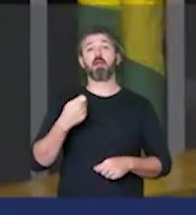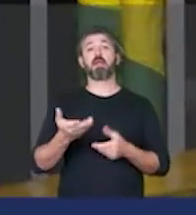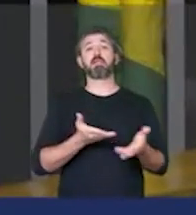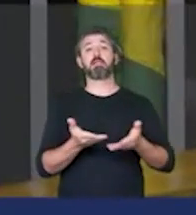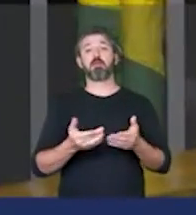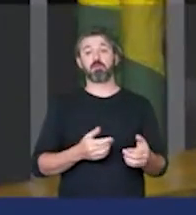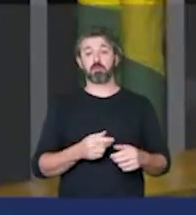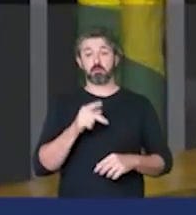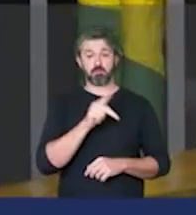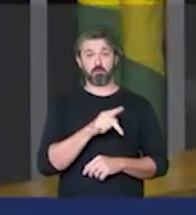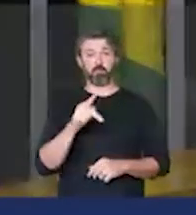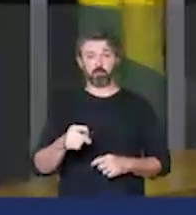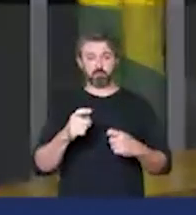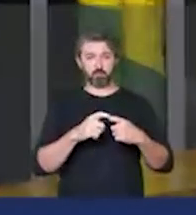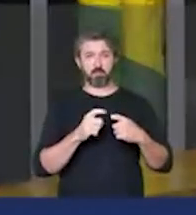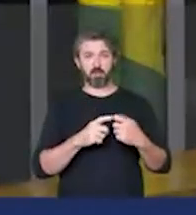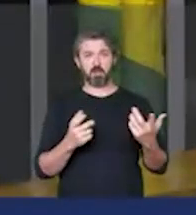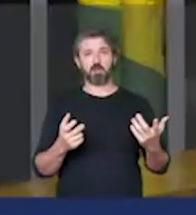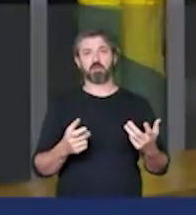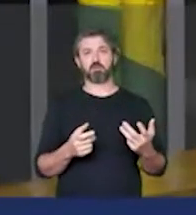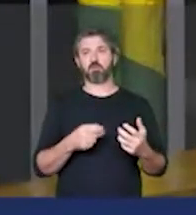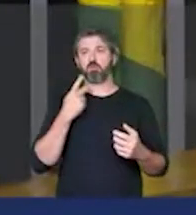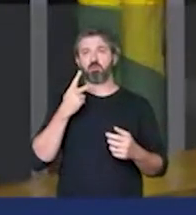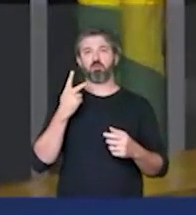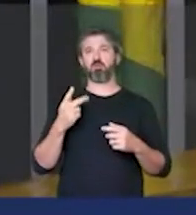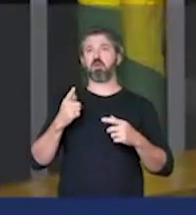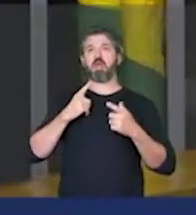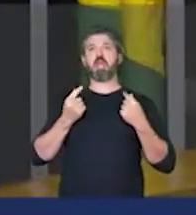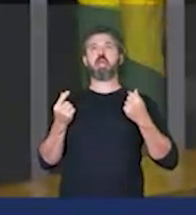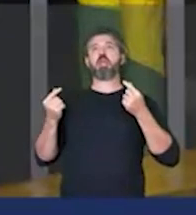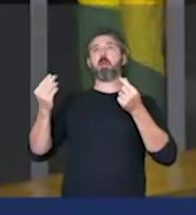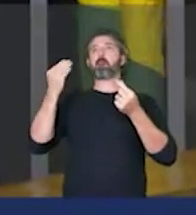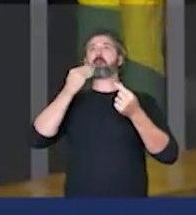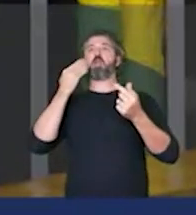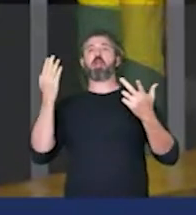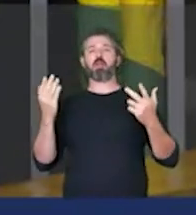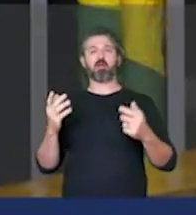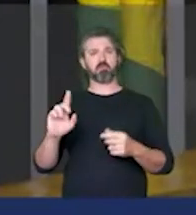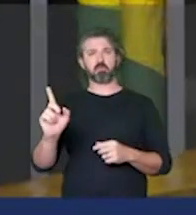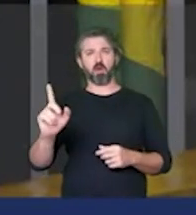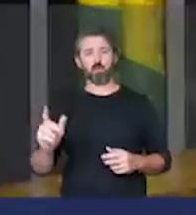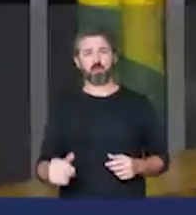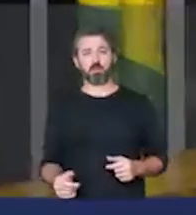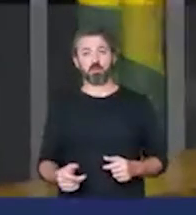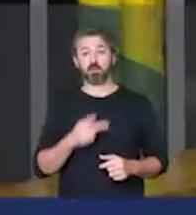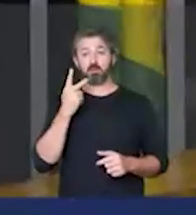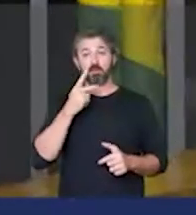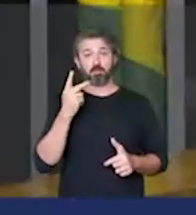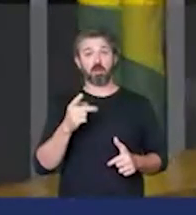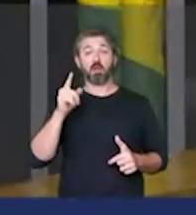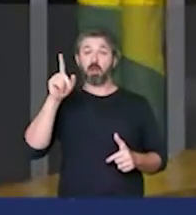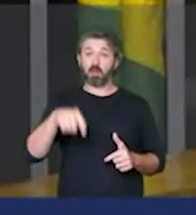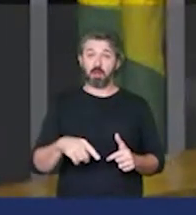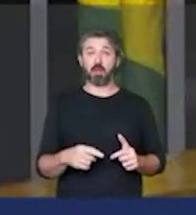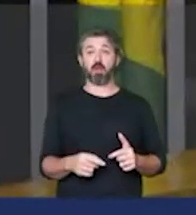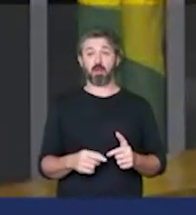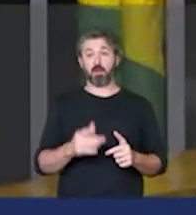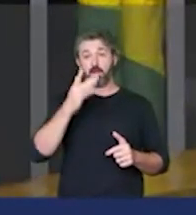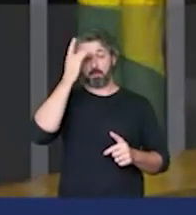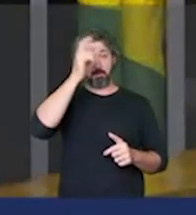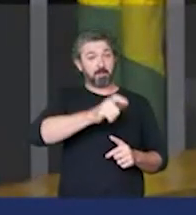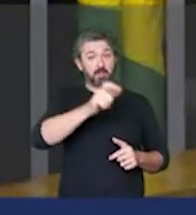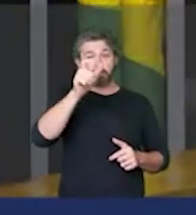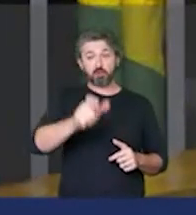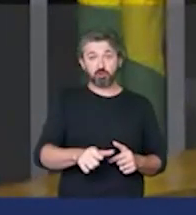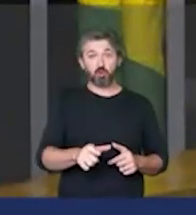emprega no setor de serviços? Professor, médico. A gente não está falando aqui de grandes magnatas bilionários. A gente está falando de